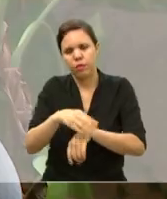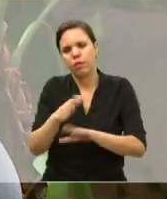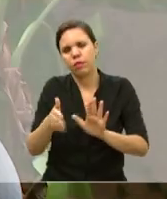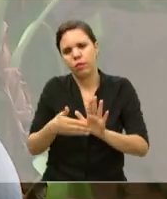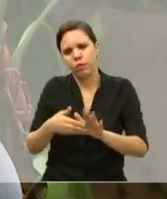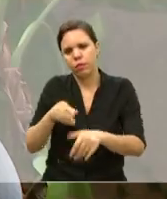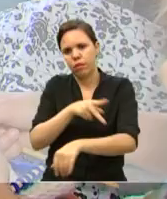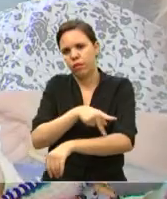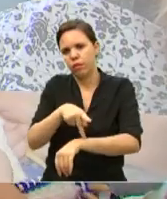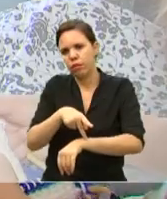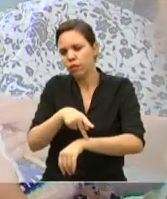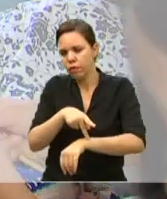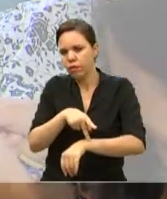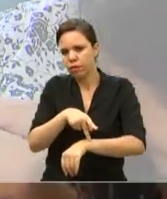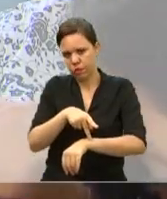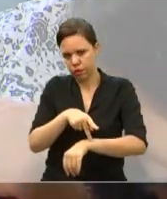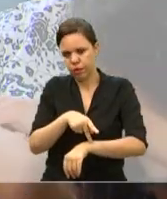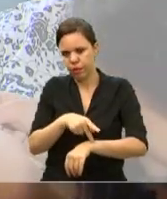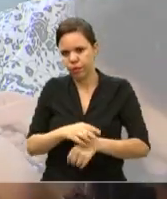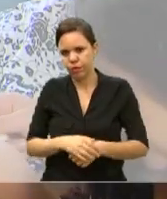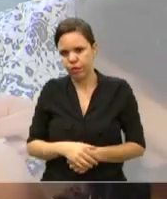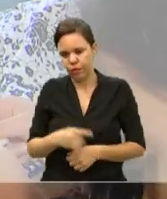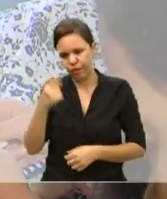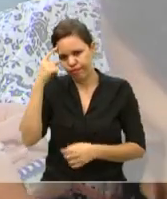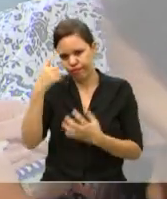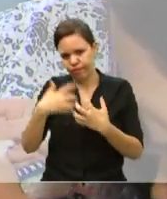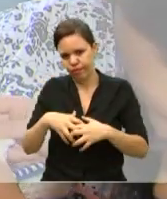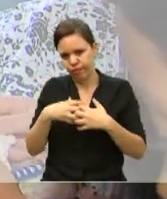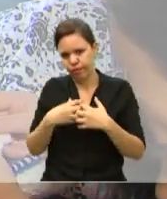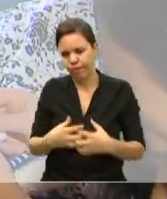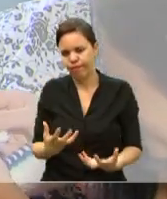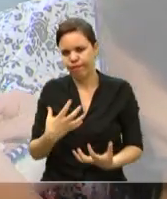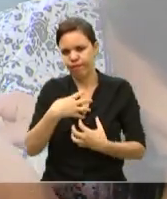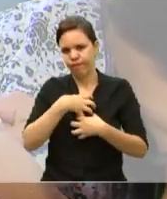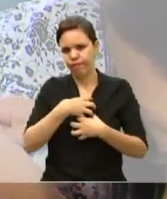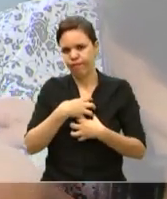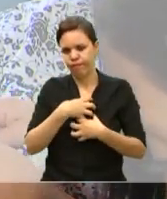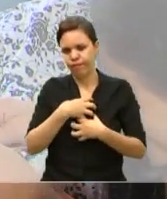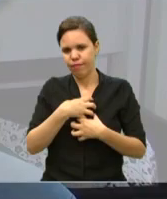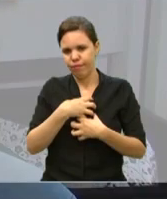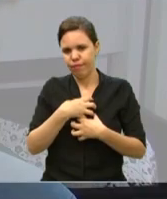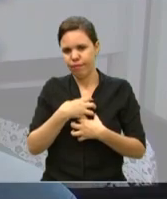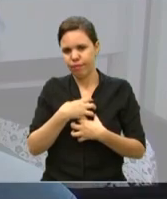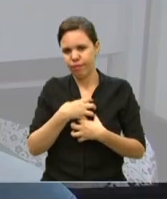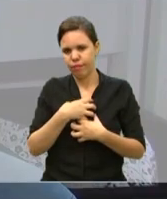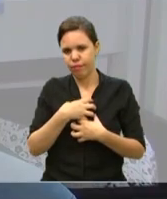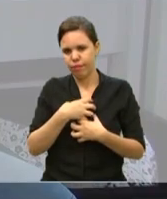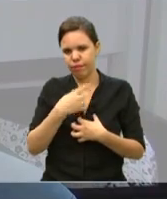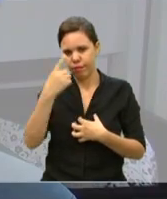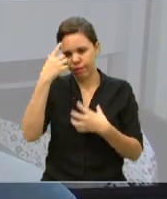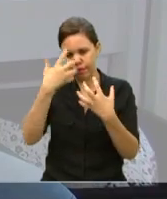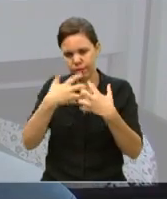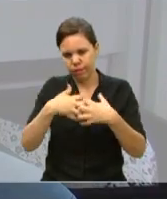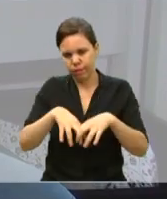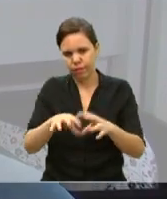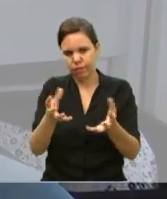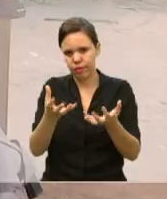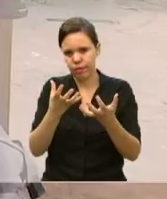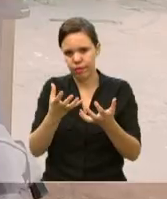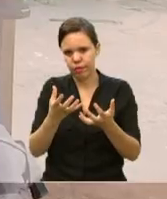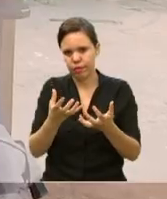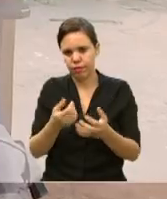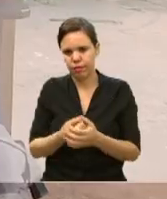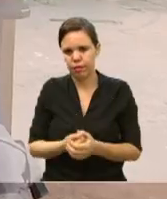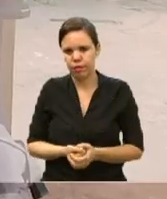todas pedagógicas, né, foram pensadas, sentidas, né, dentro desse pensar, sentir, querer.